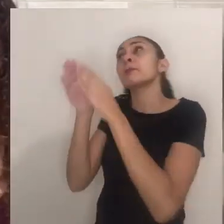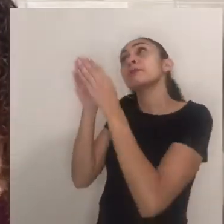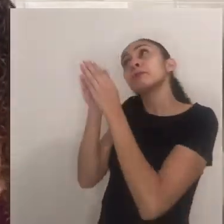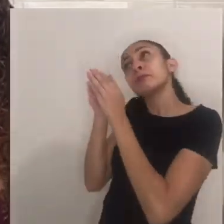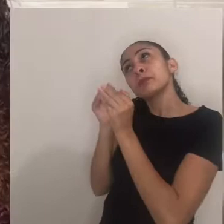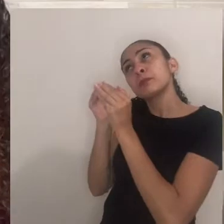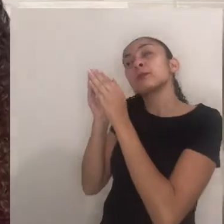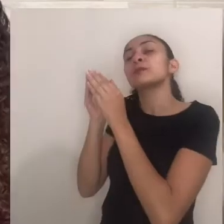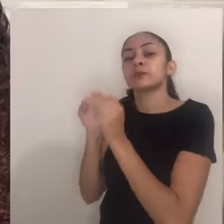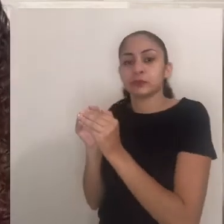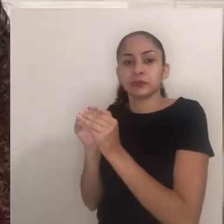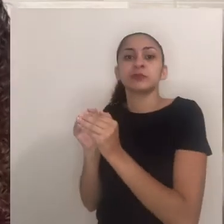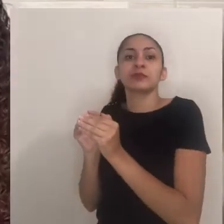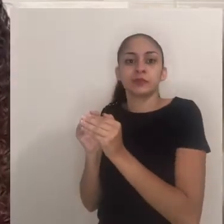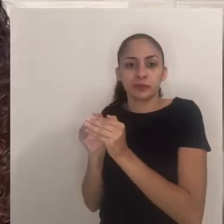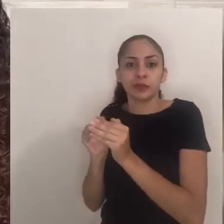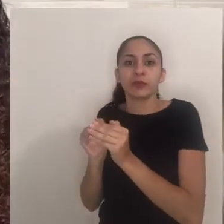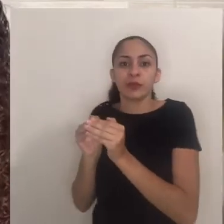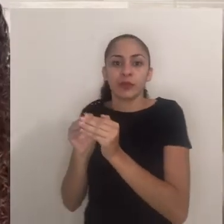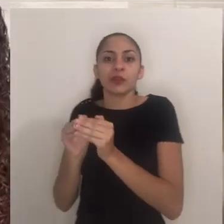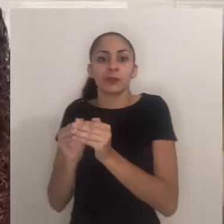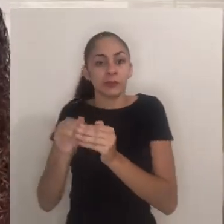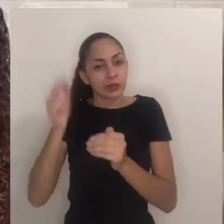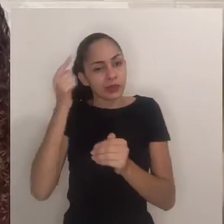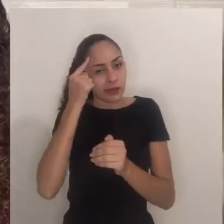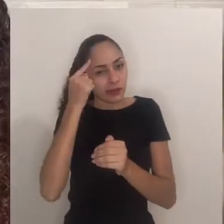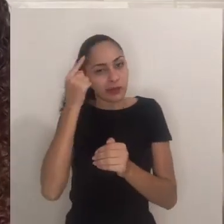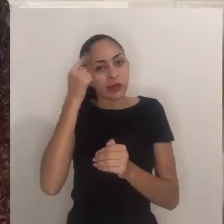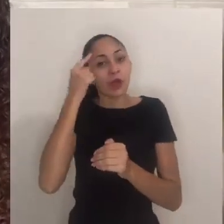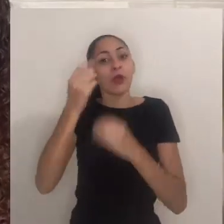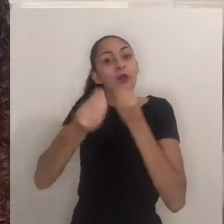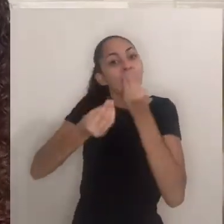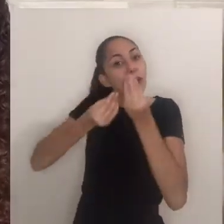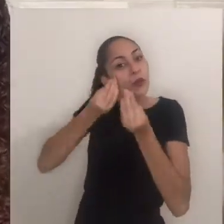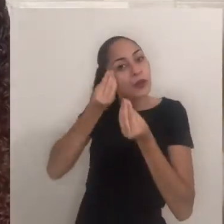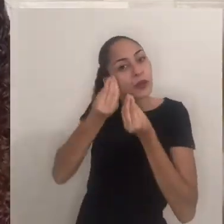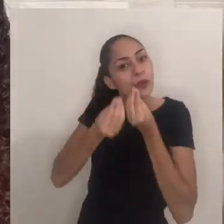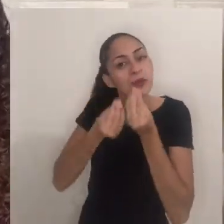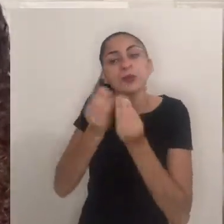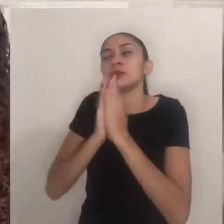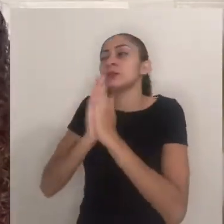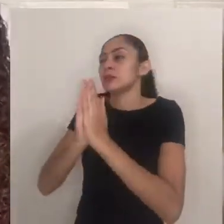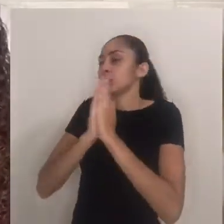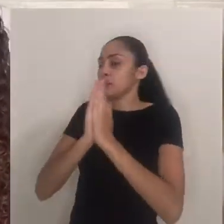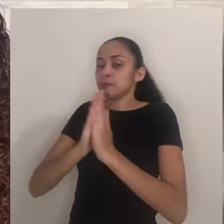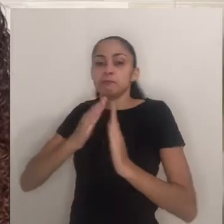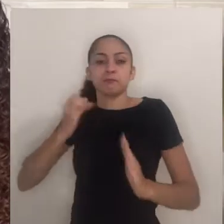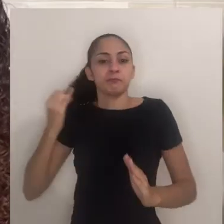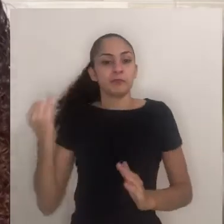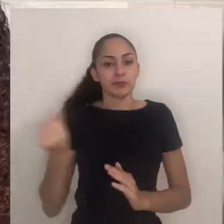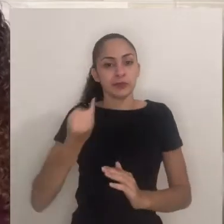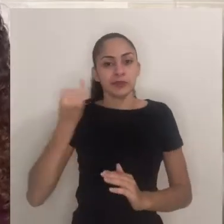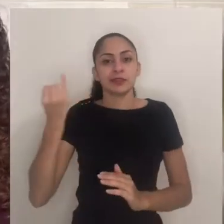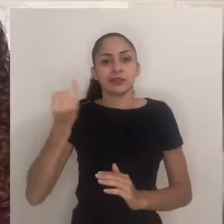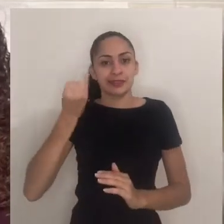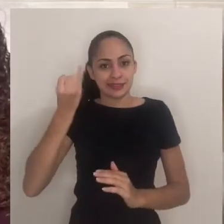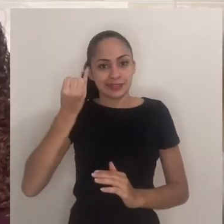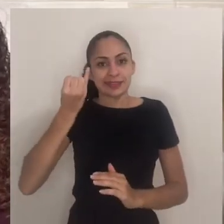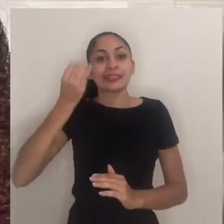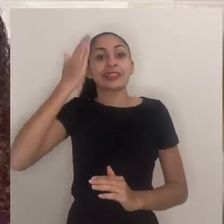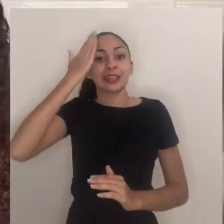petições e intercessões. Então, são esses alguns princípios básicos e importantes para que